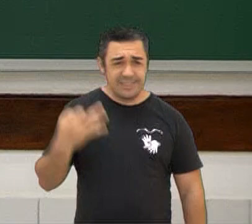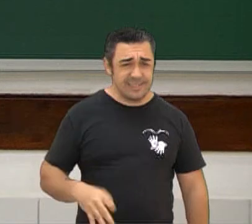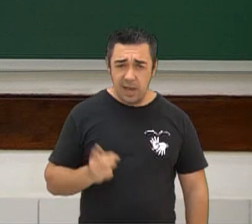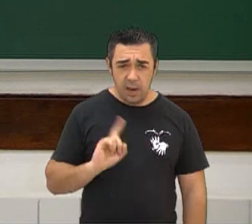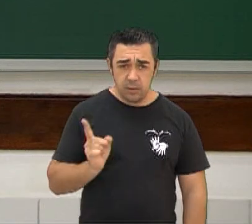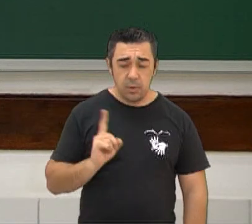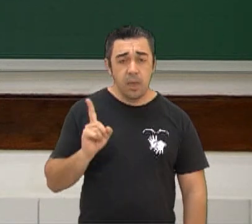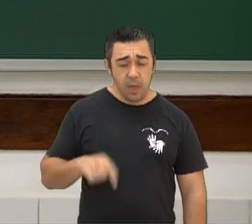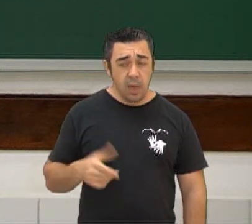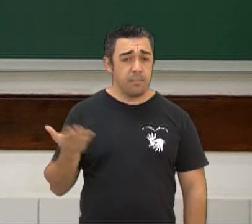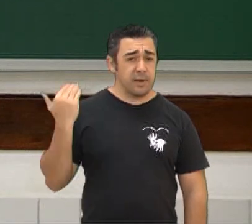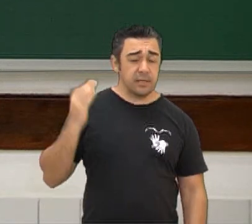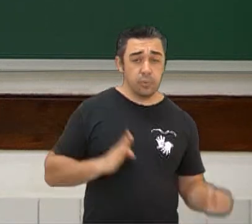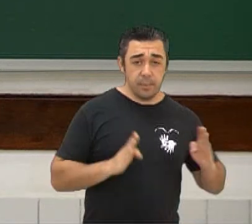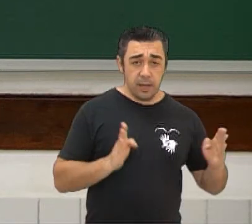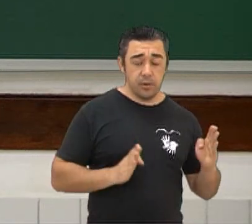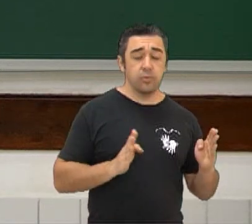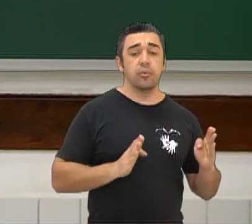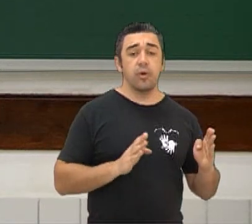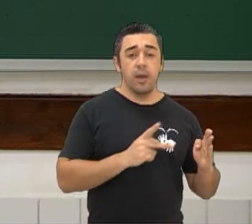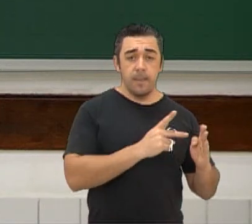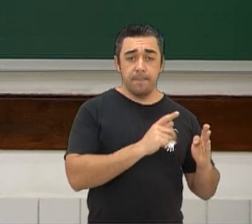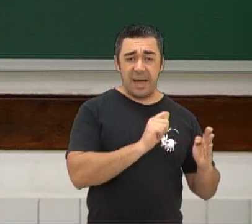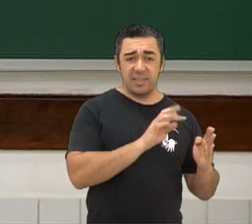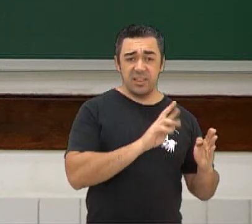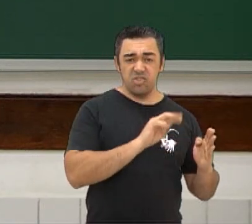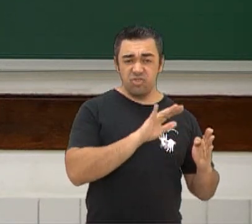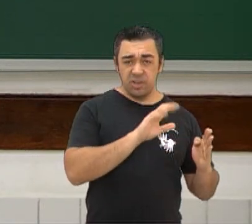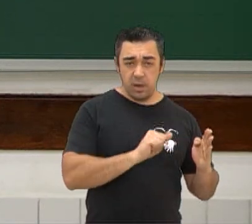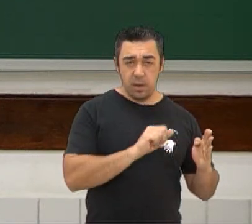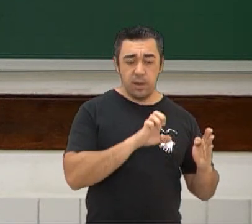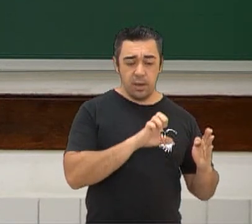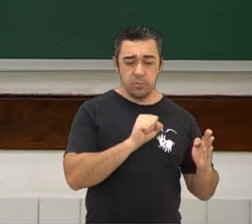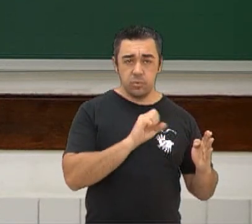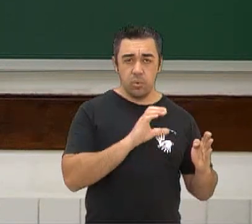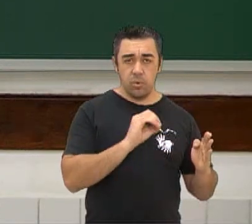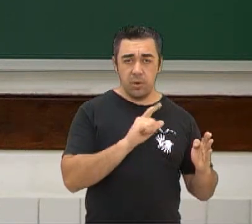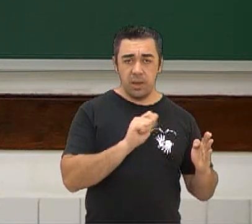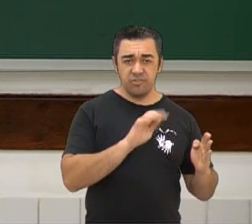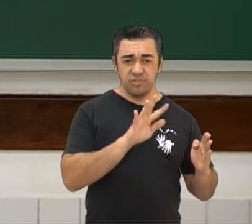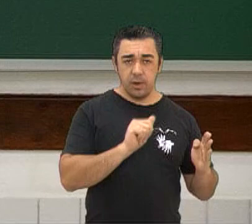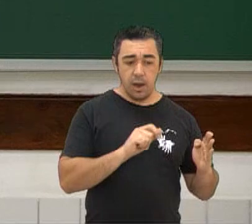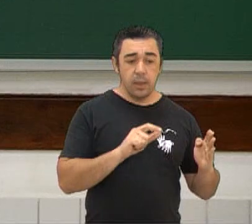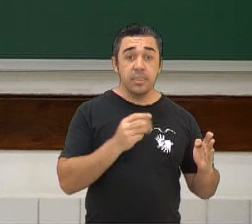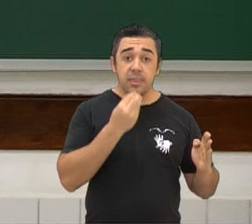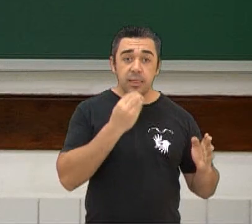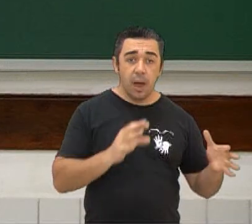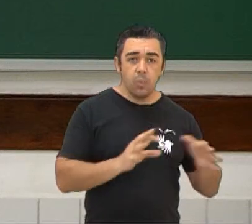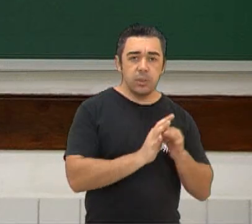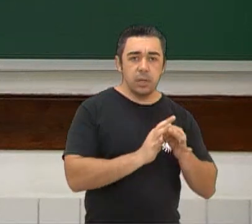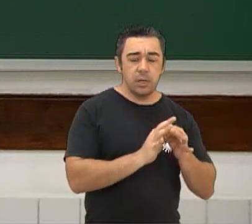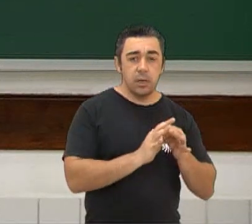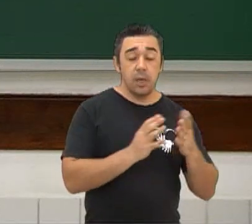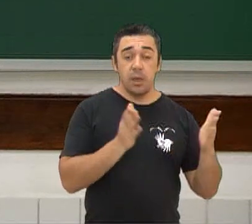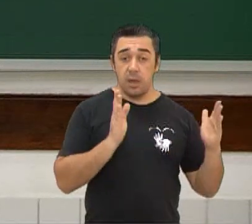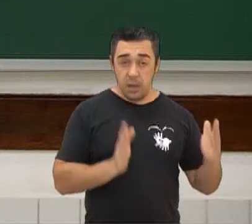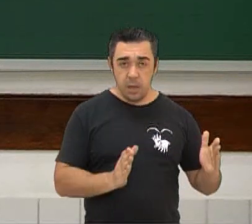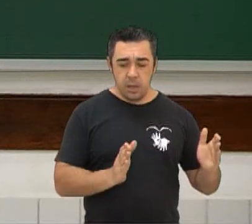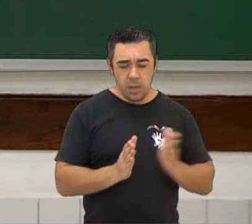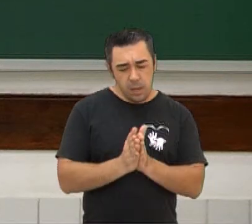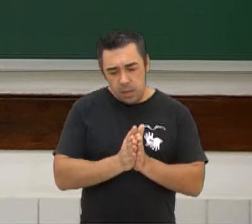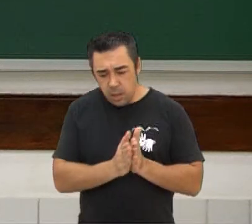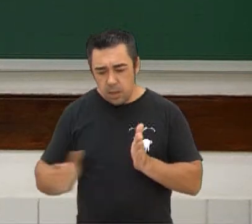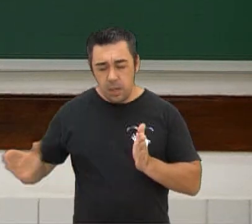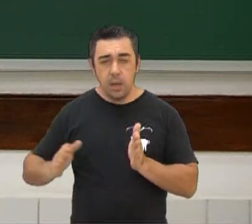patrística e a escolástica faziam, tentaram de todo jeito unir. Agora vem Guilherme de Ockham dizer que não, ele quer separar